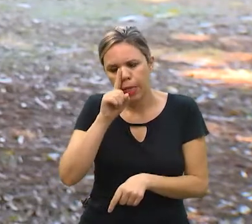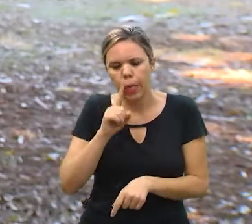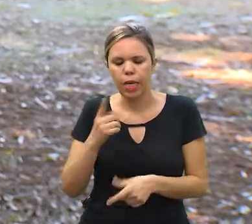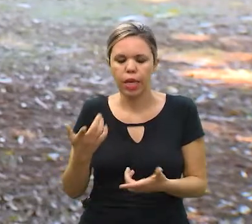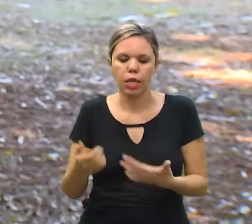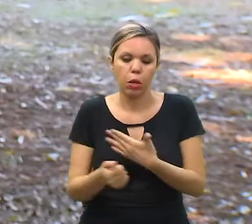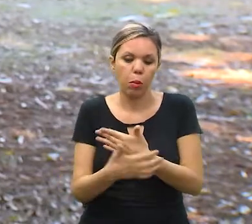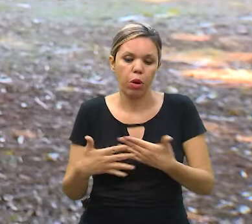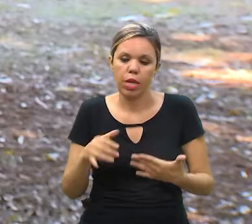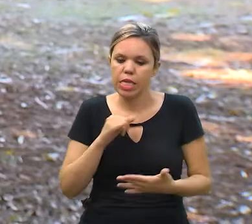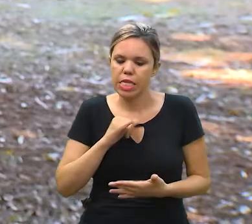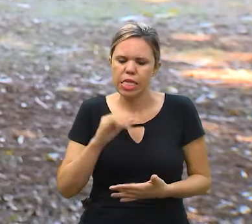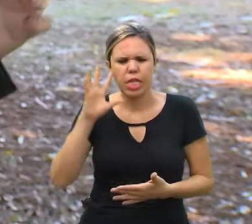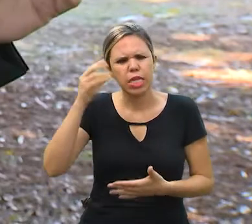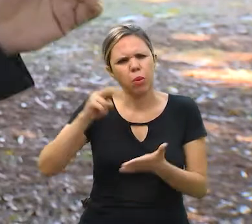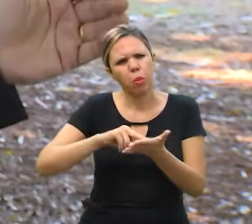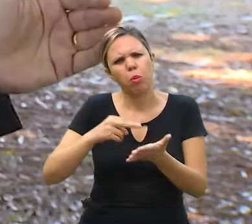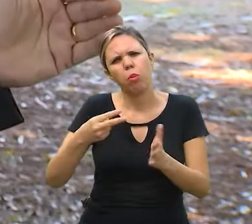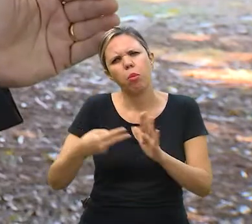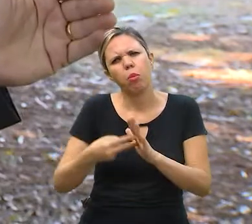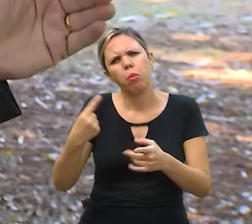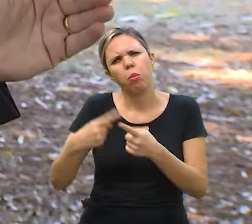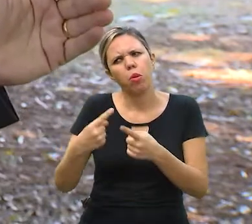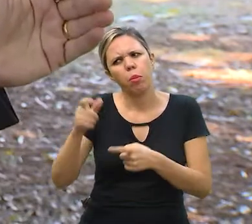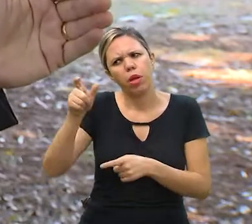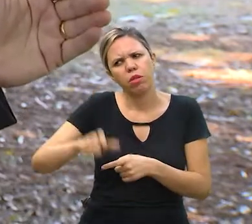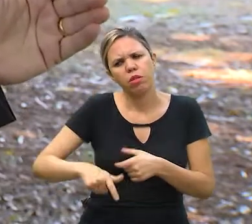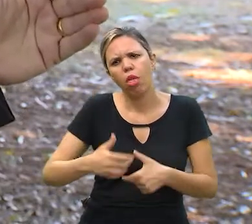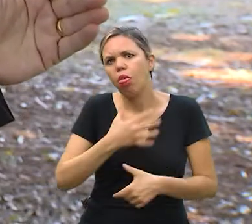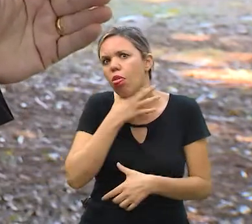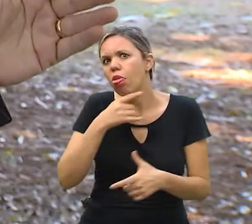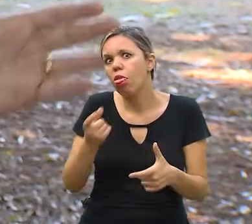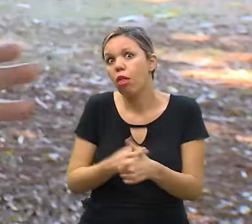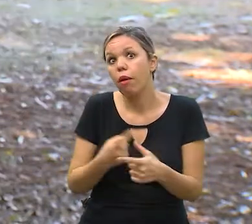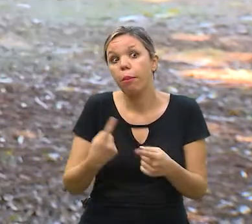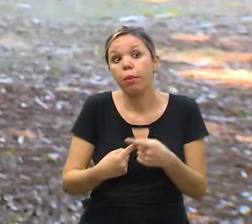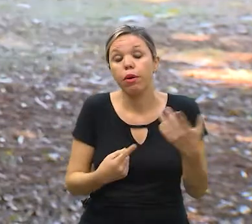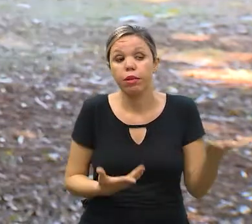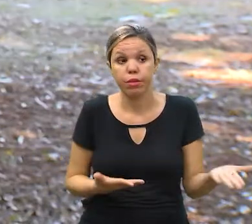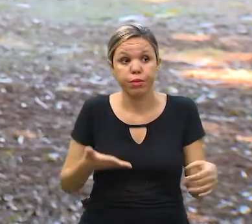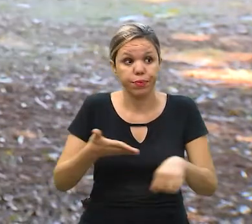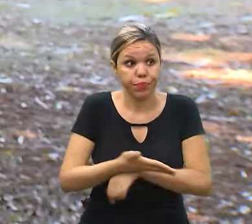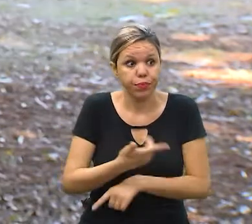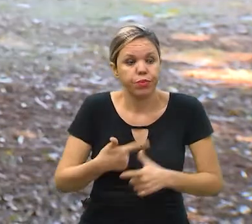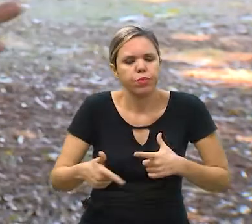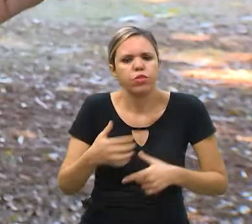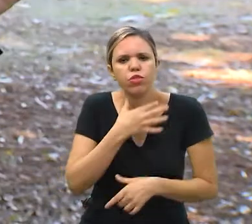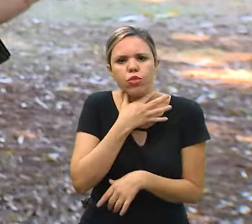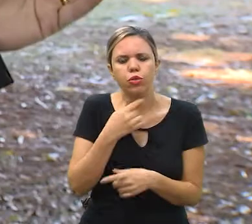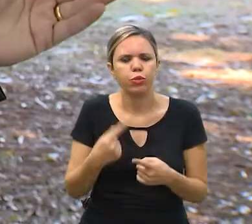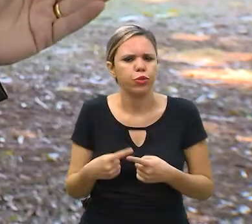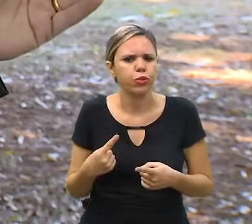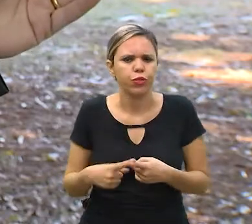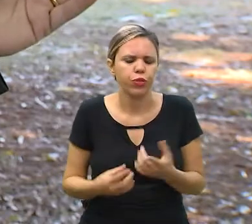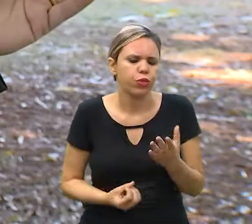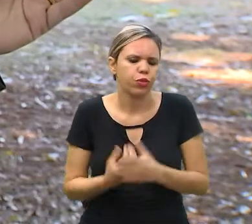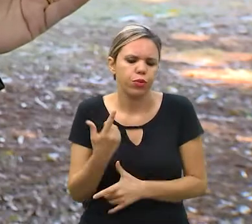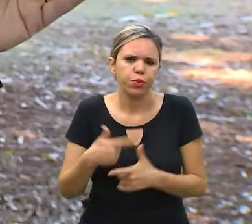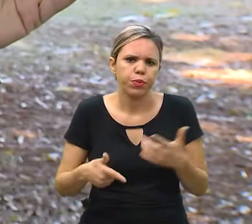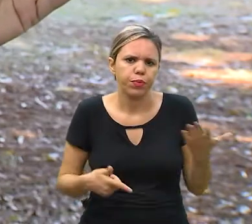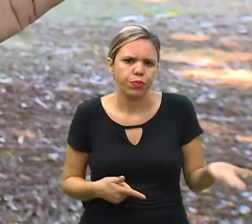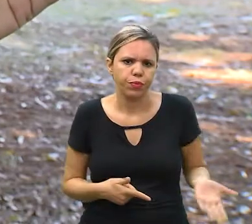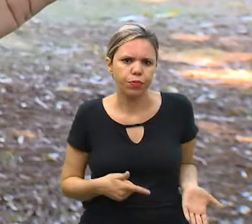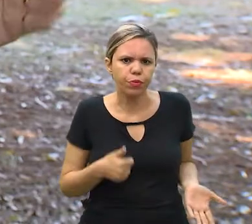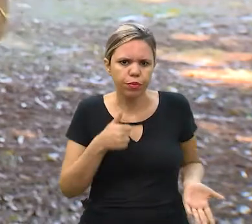né? Você tem que tentar entender o porquê que aquela pessoa entrou naquela situação. Ela entrou naquela situação simplesmente pelo fato